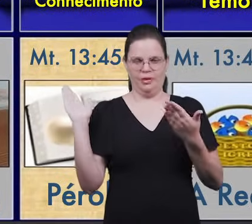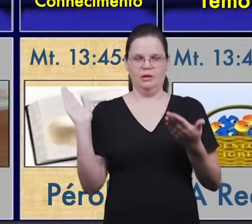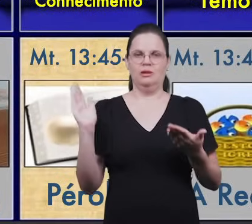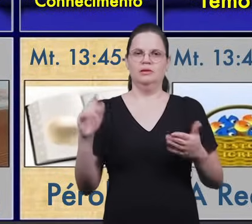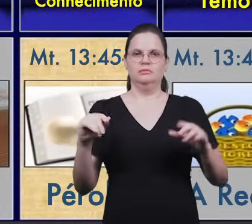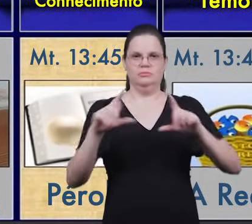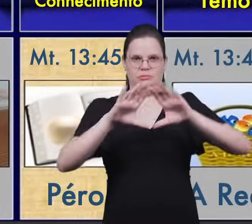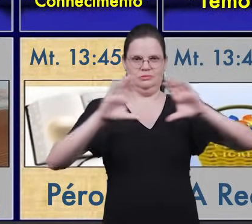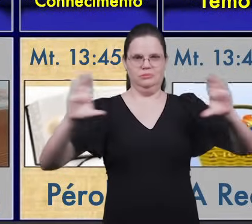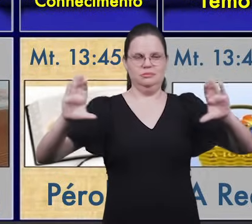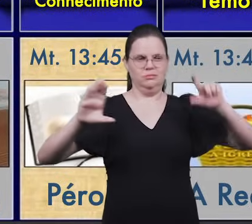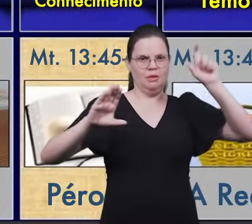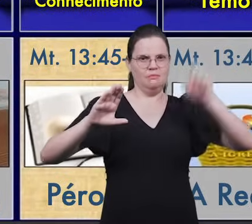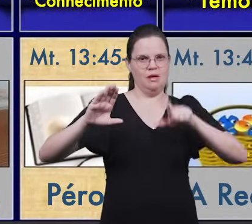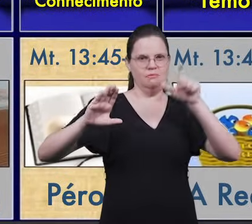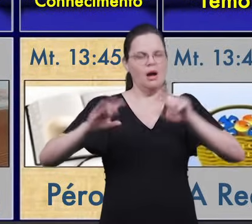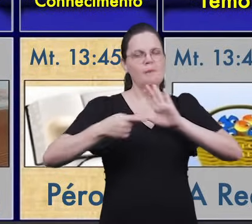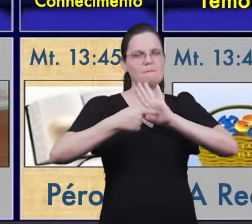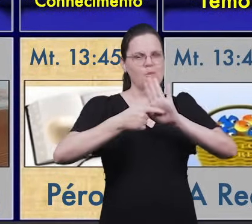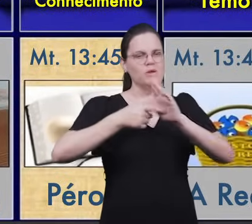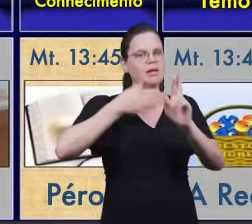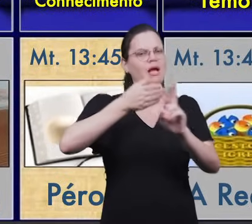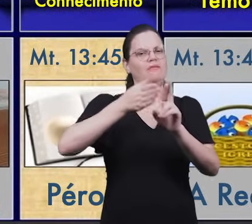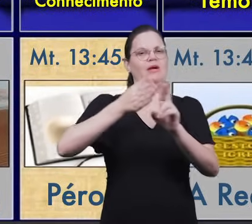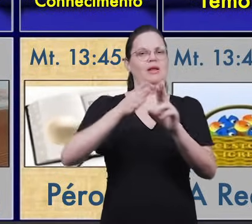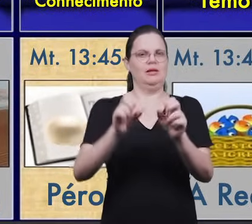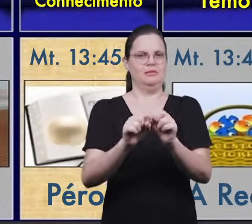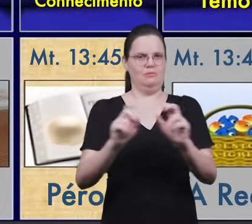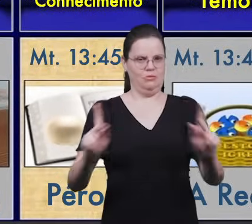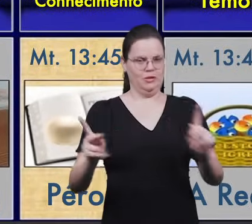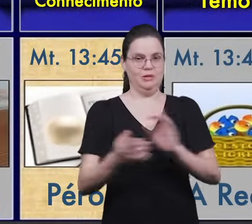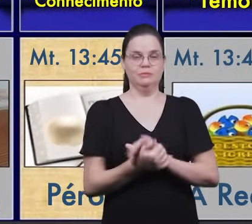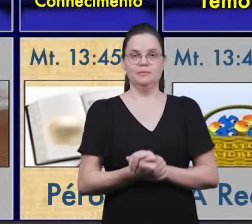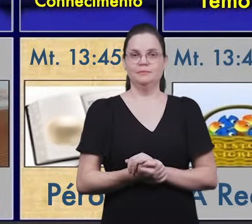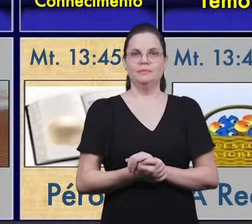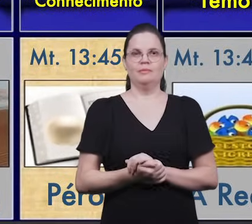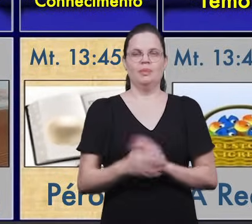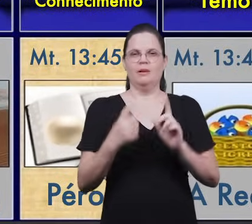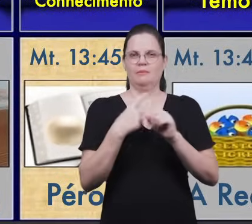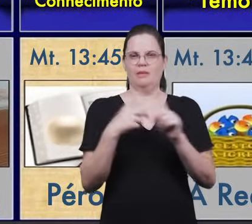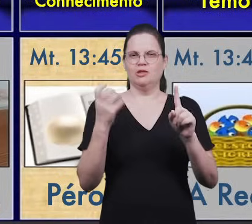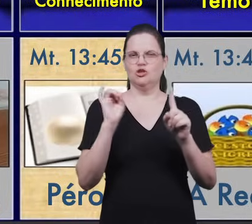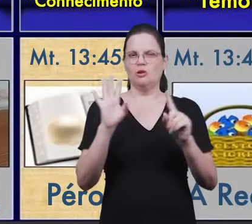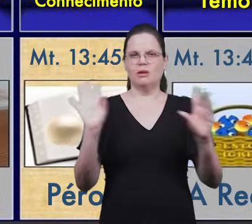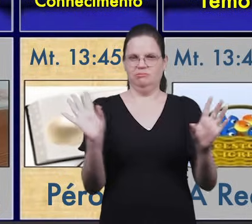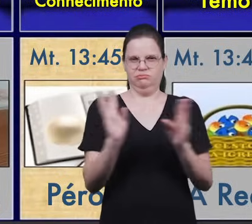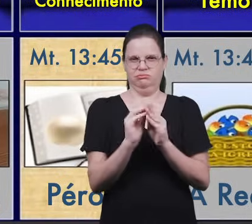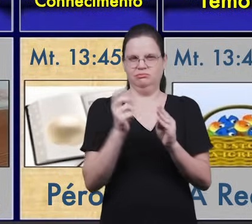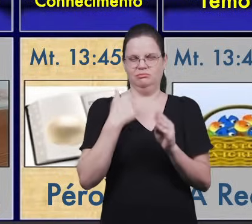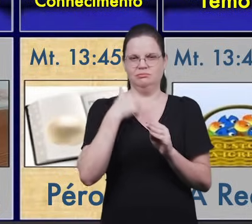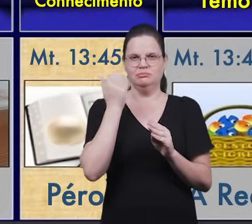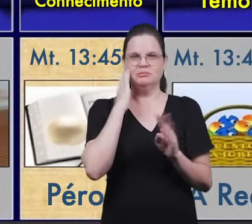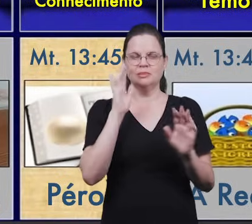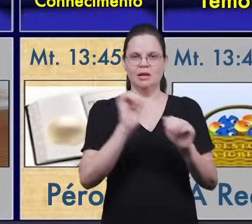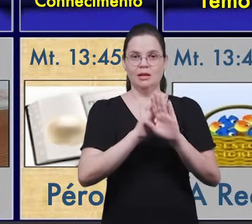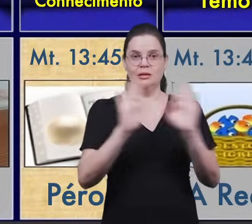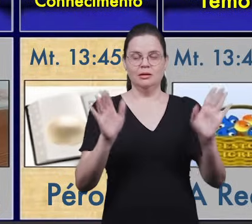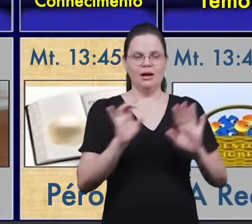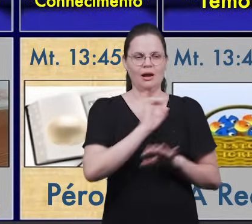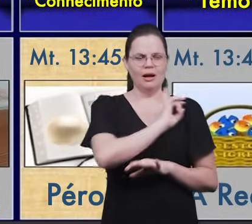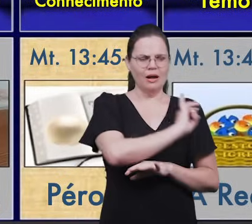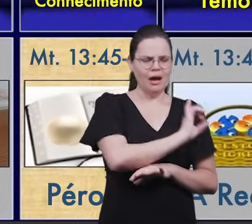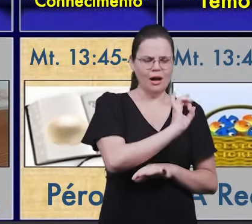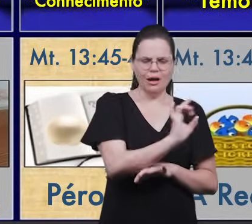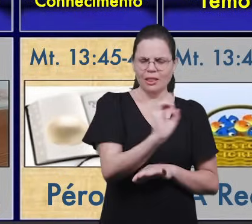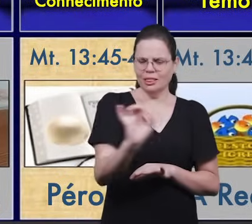o nosso gráfico, né? E que, na verdade, em poucas palavras, o que essas